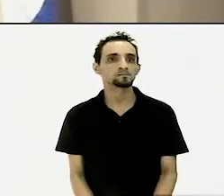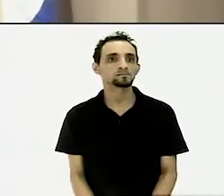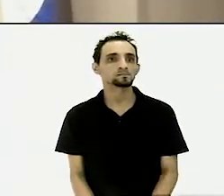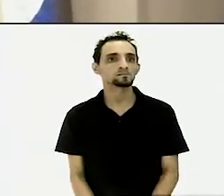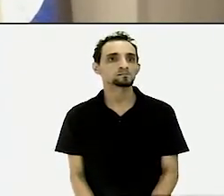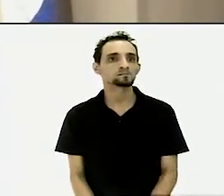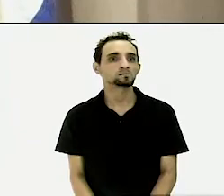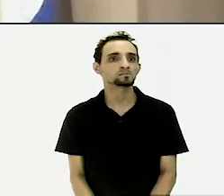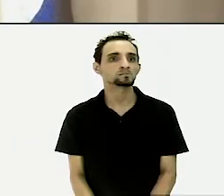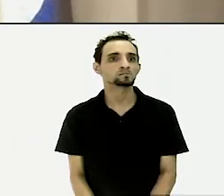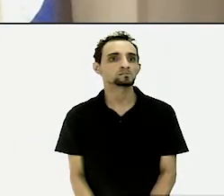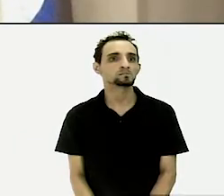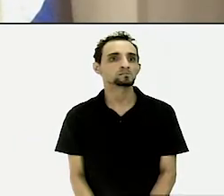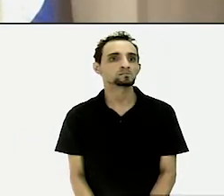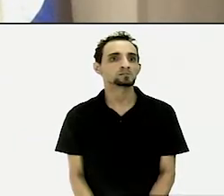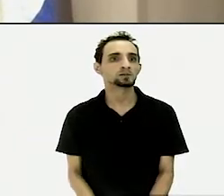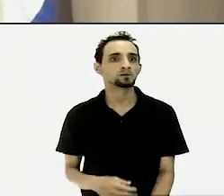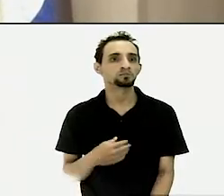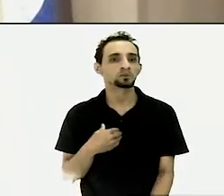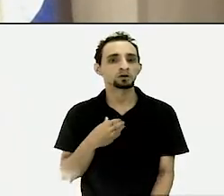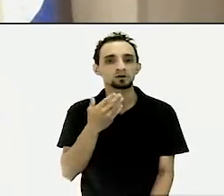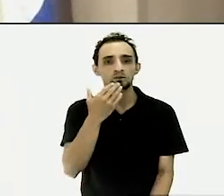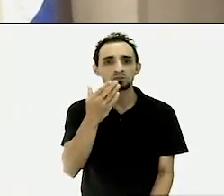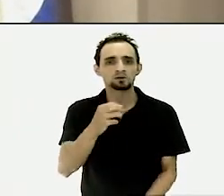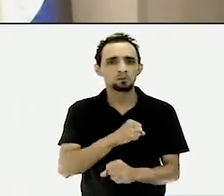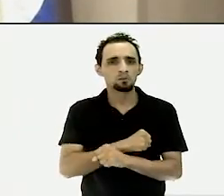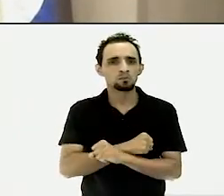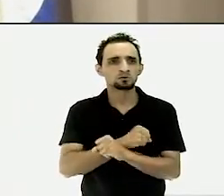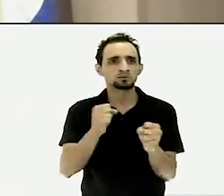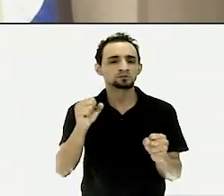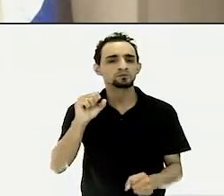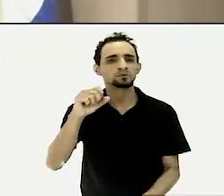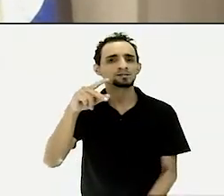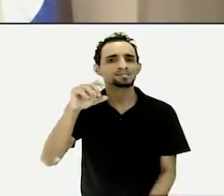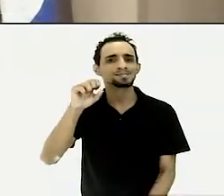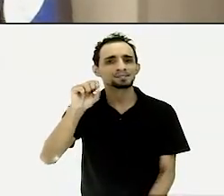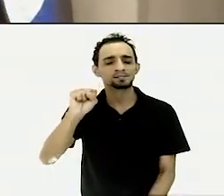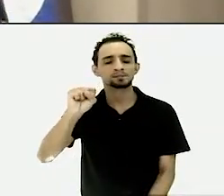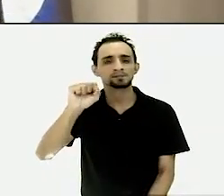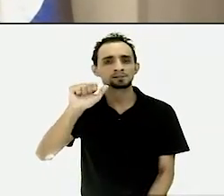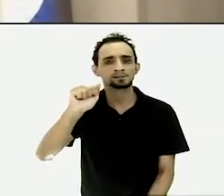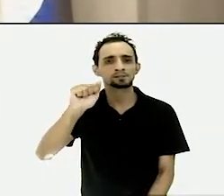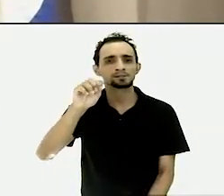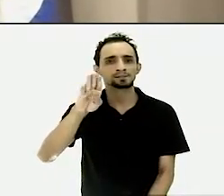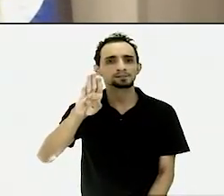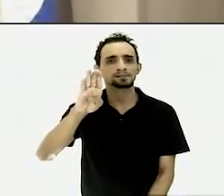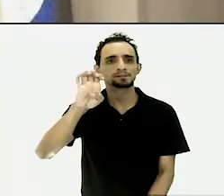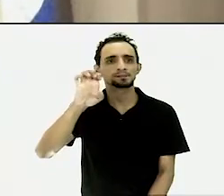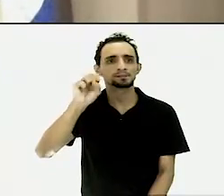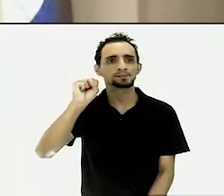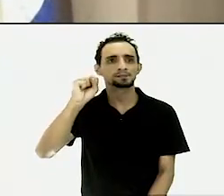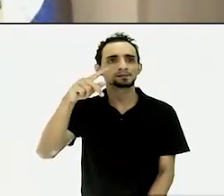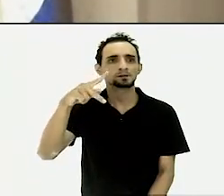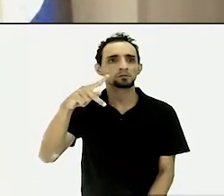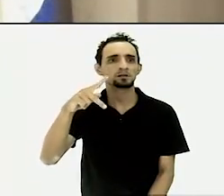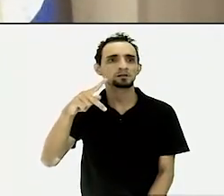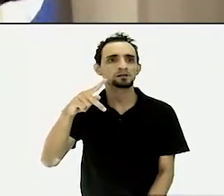boa notícia com a Sabesp. Tendo essa boa notícia na reunião, irei apresentar os laudos, irei apresentar também as